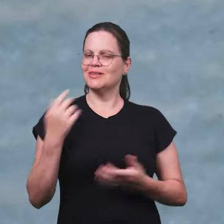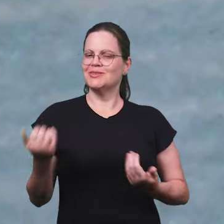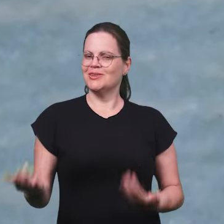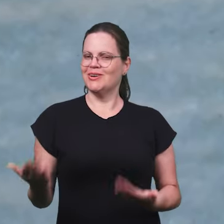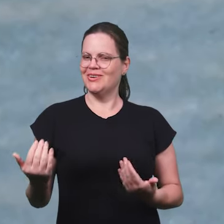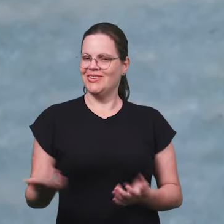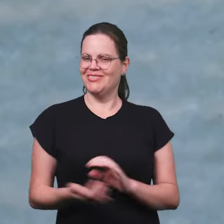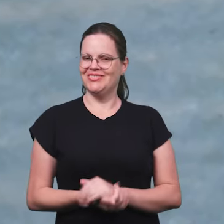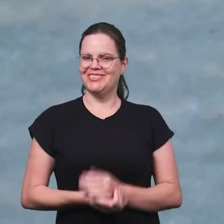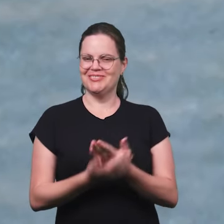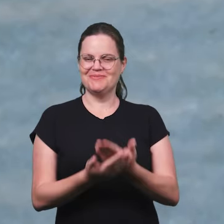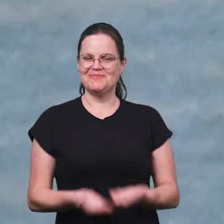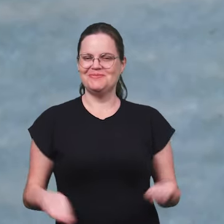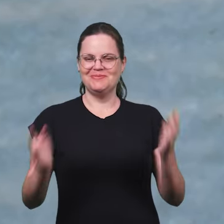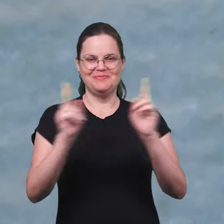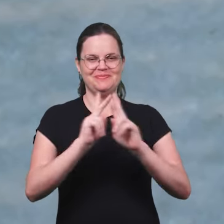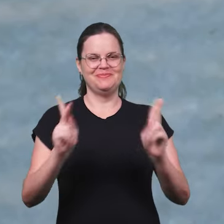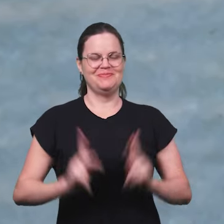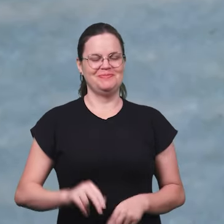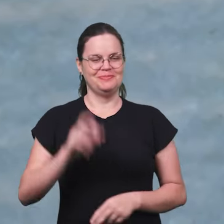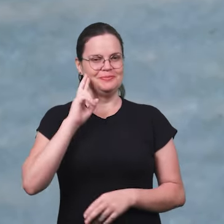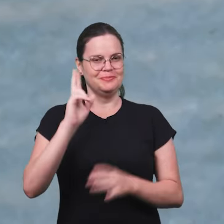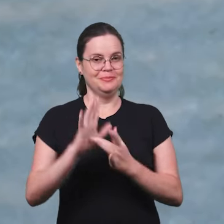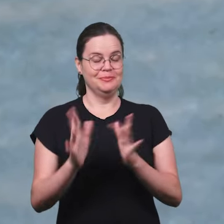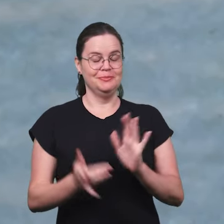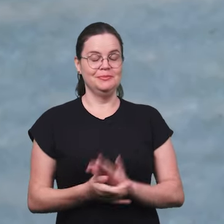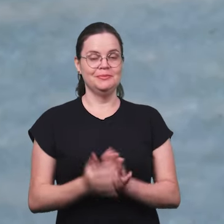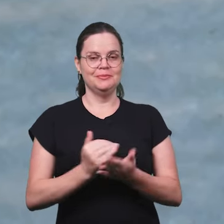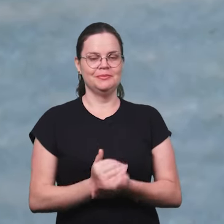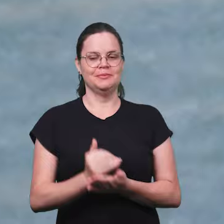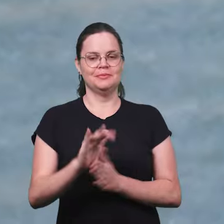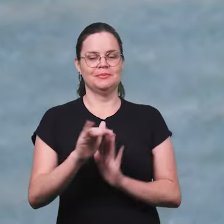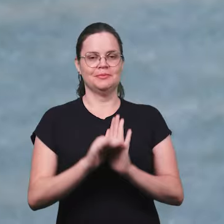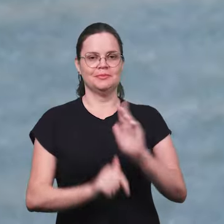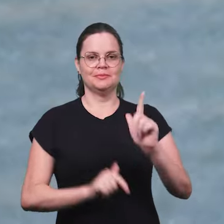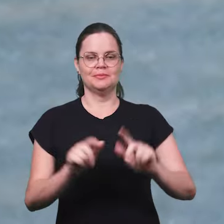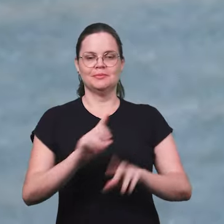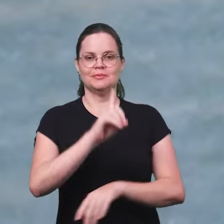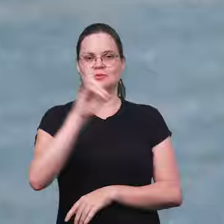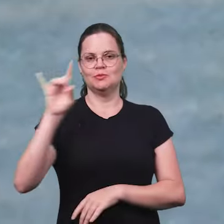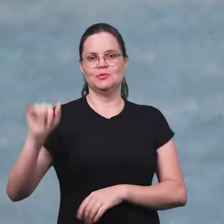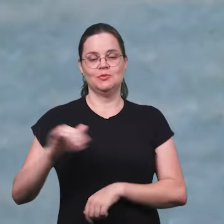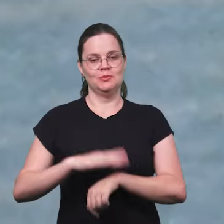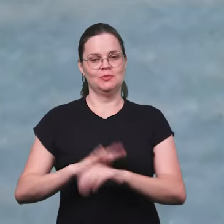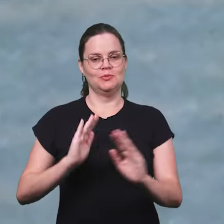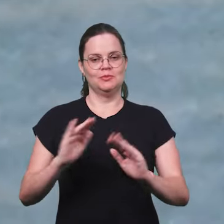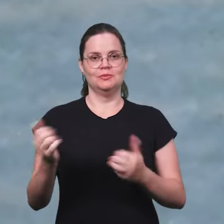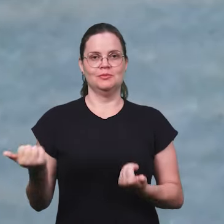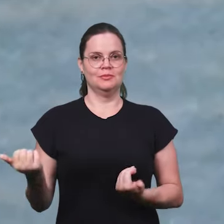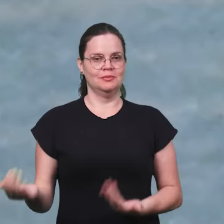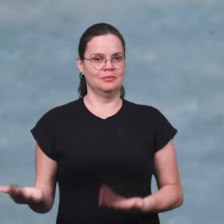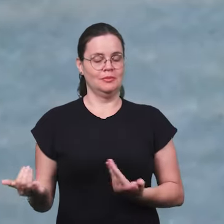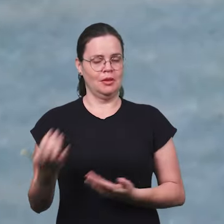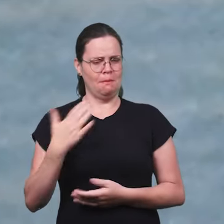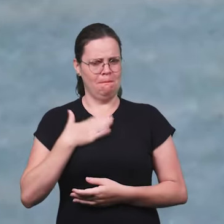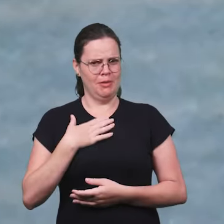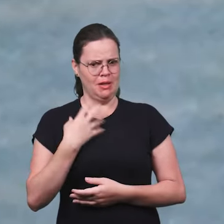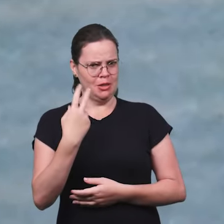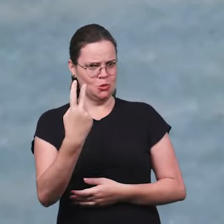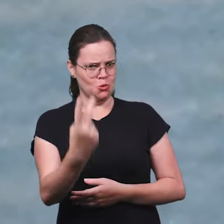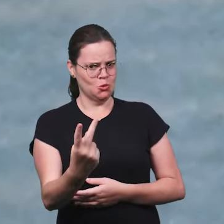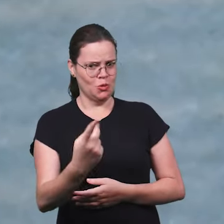Fala, jovem, a paz do Senhor Jesus. Esse é o programa Os Dias da Minha Mocidade, da